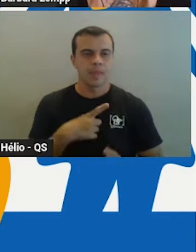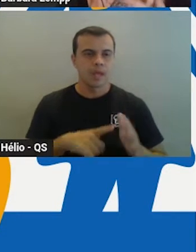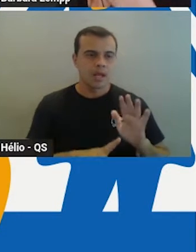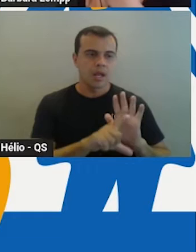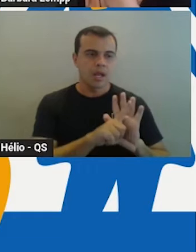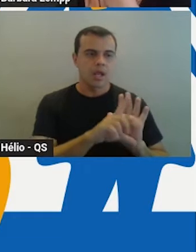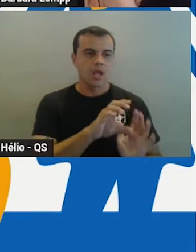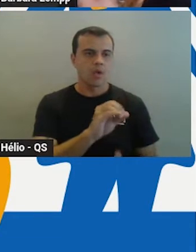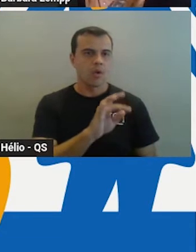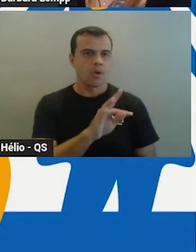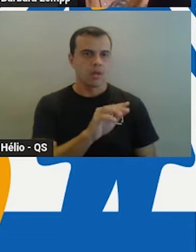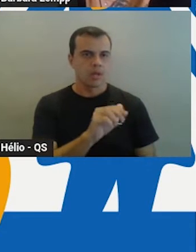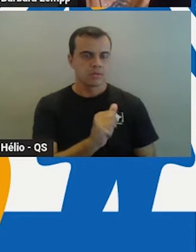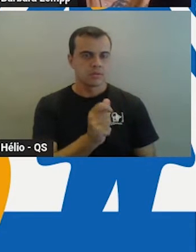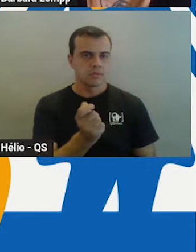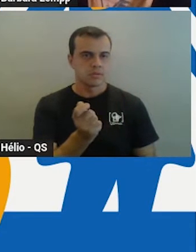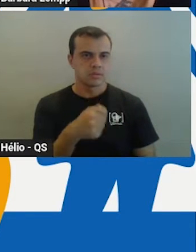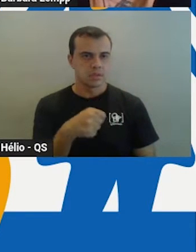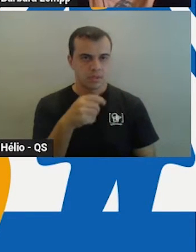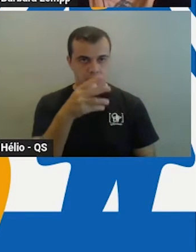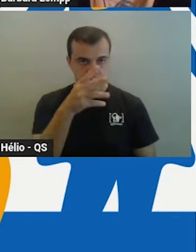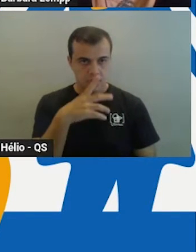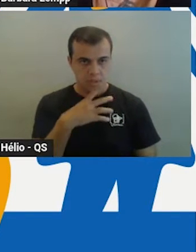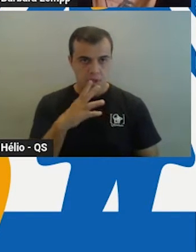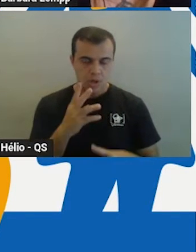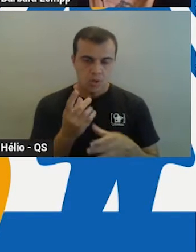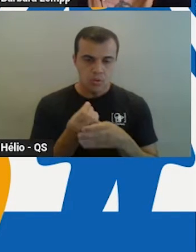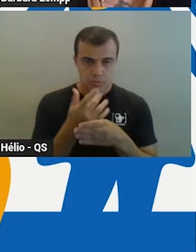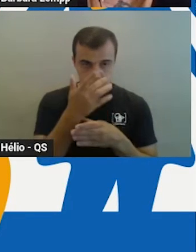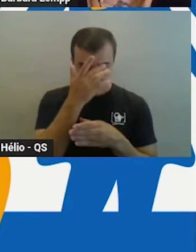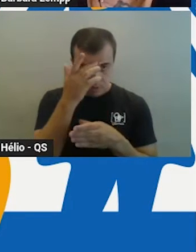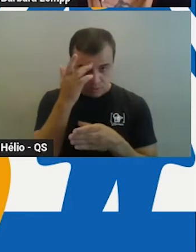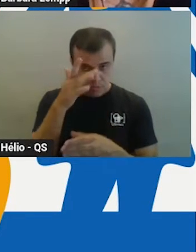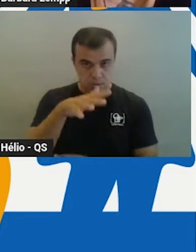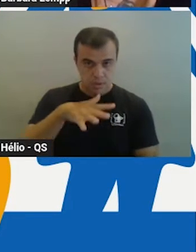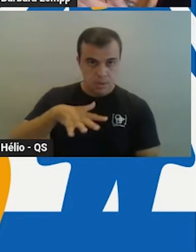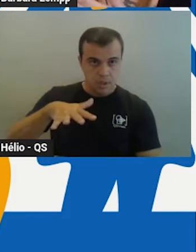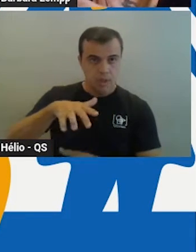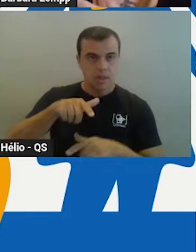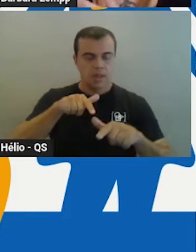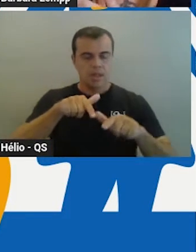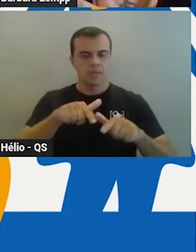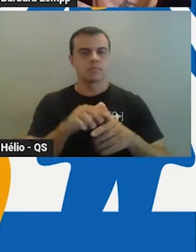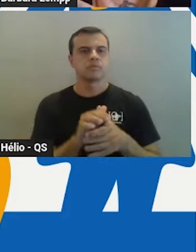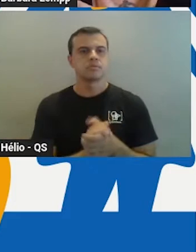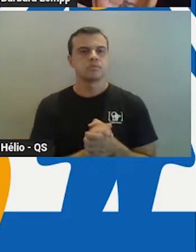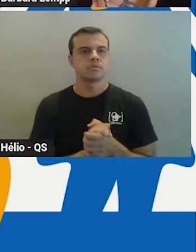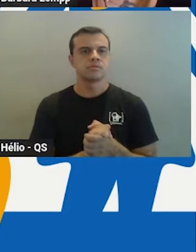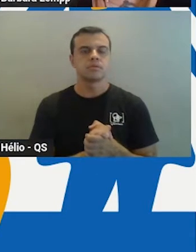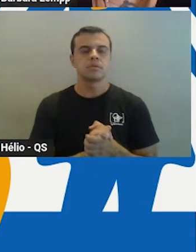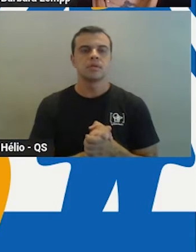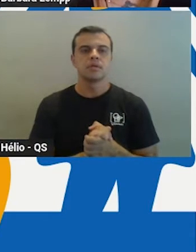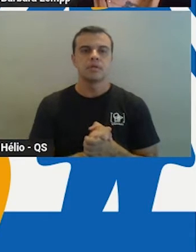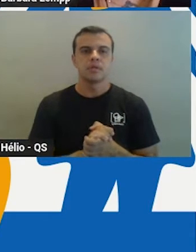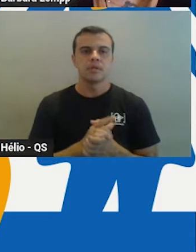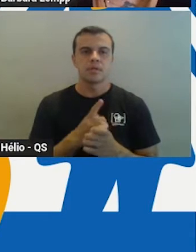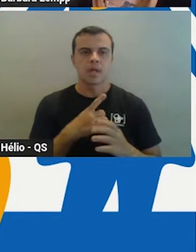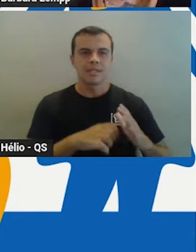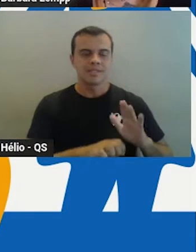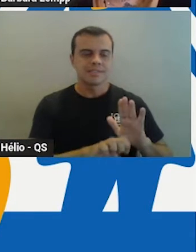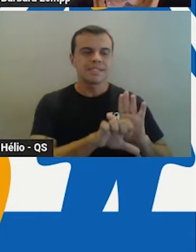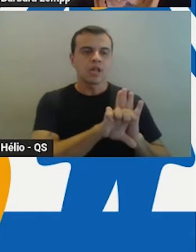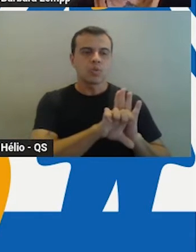cotas, que favorece a inclusão das pessoas com deficiência também no mercado de trabalho. Tem o Estatuto das Pessoas